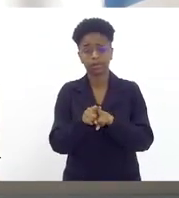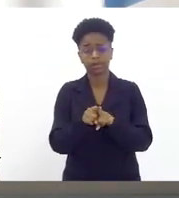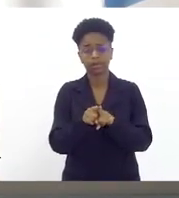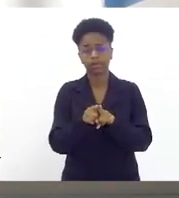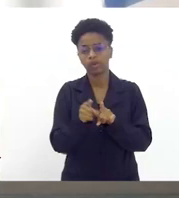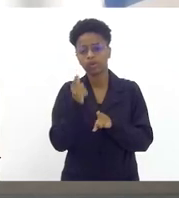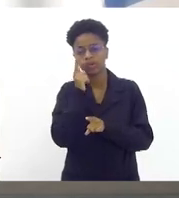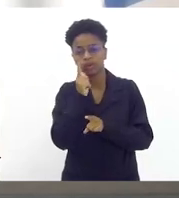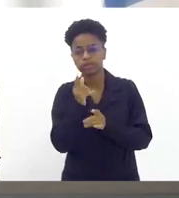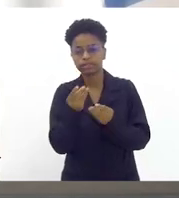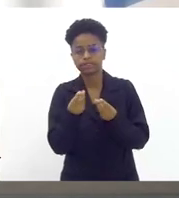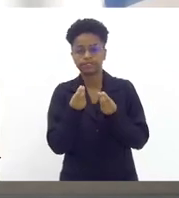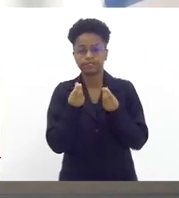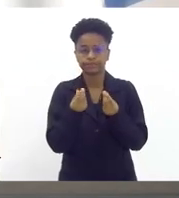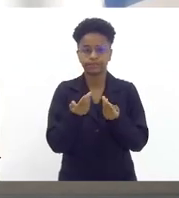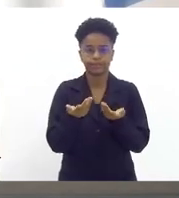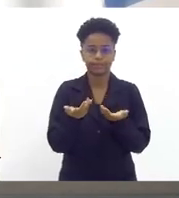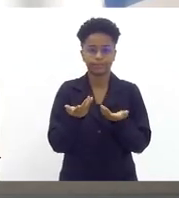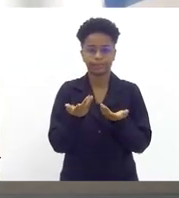nossa